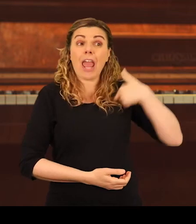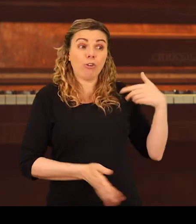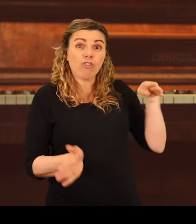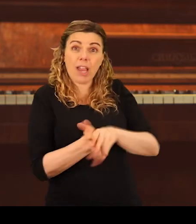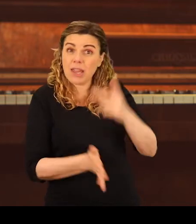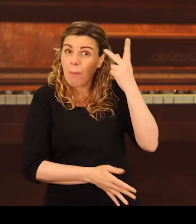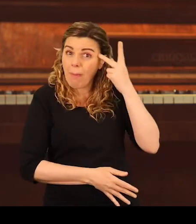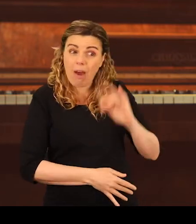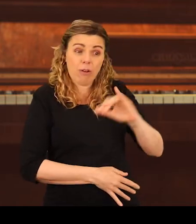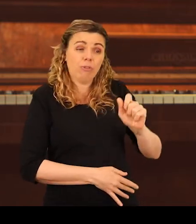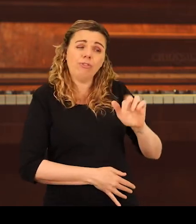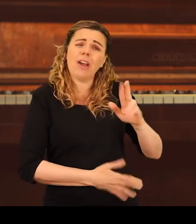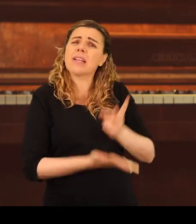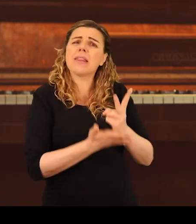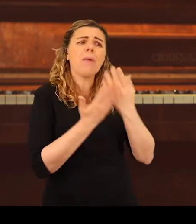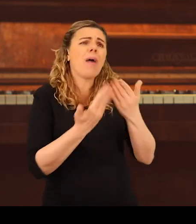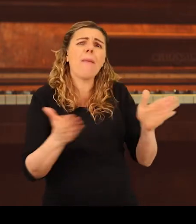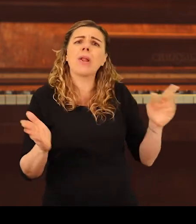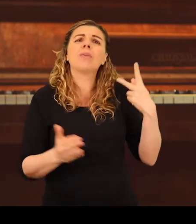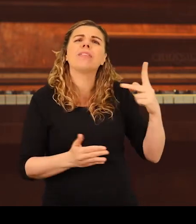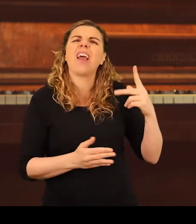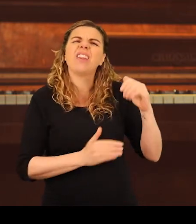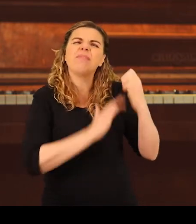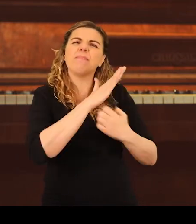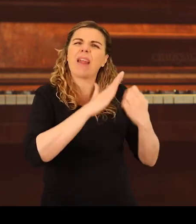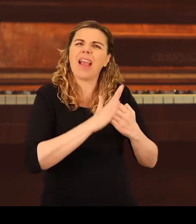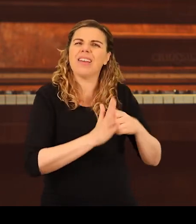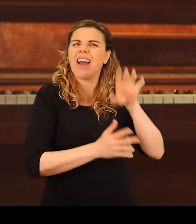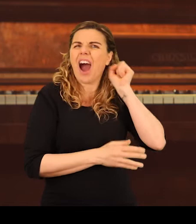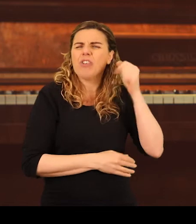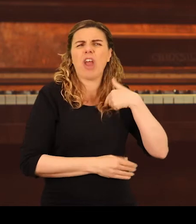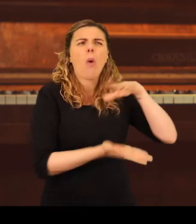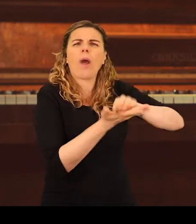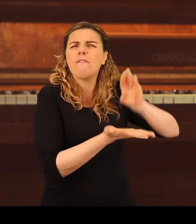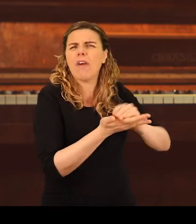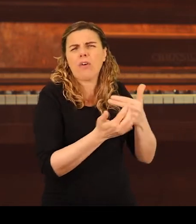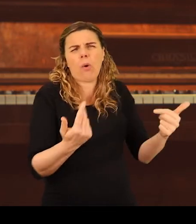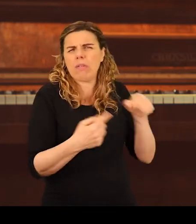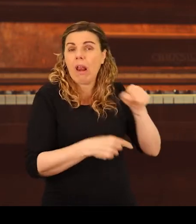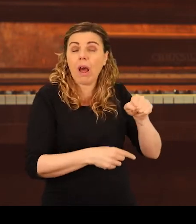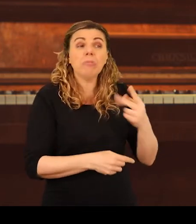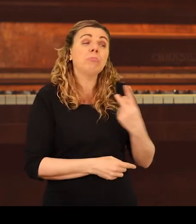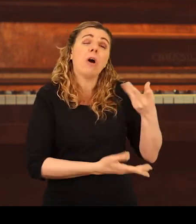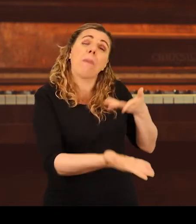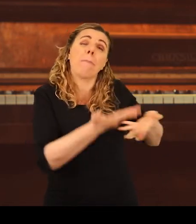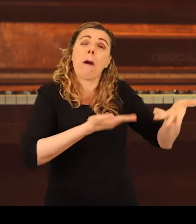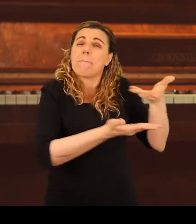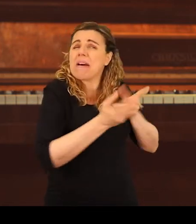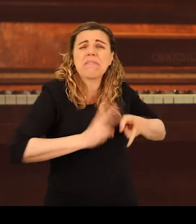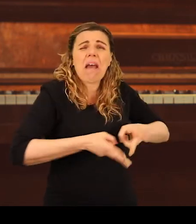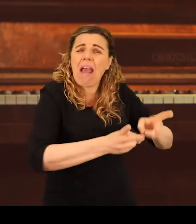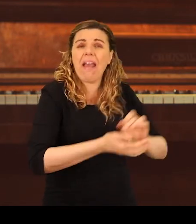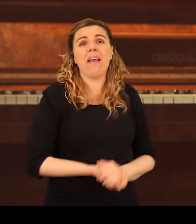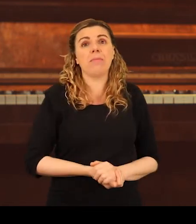São Paulo. O Jair sempre abriu as portas pra mim. Na produtora de áudio dele, eu sempre fui lá, gravei jingles, locuções. E a gente